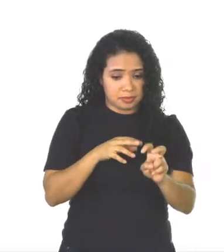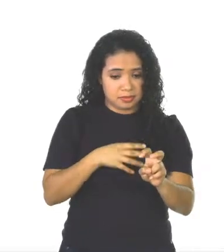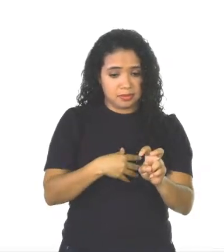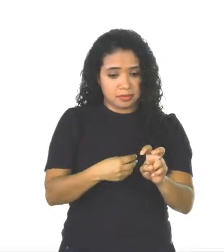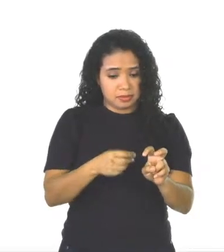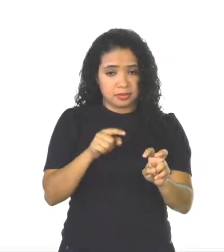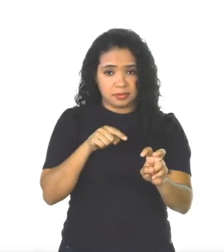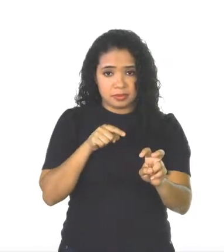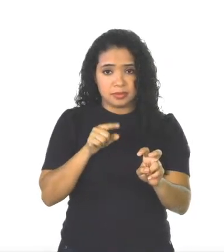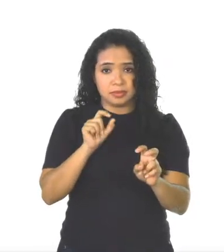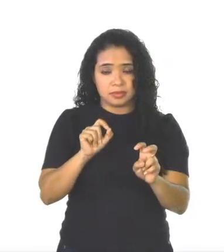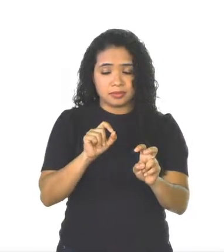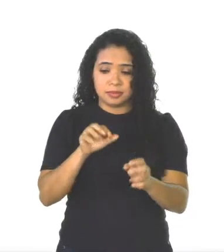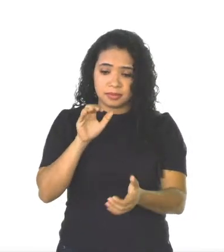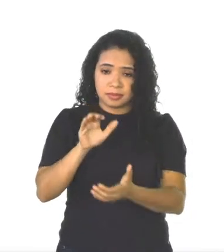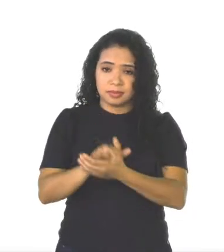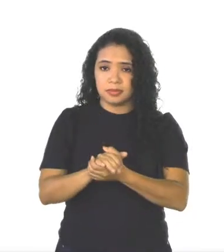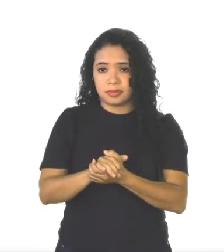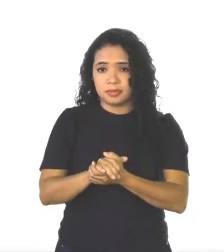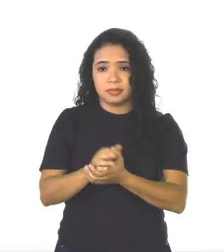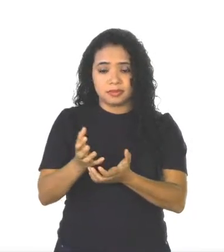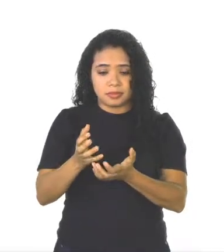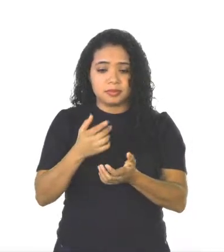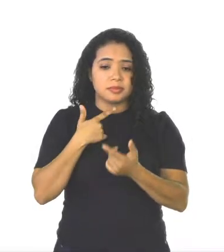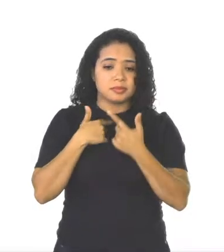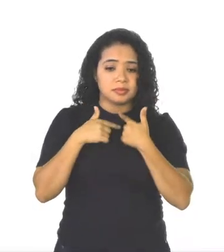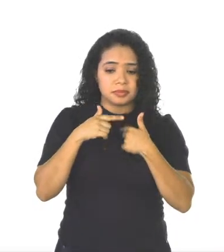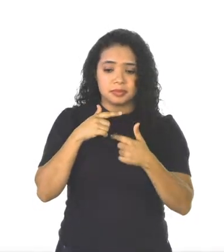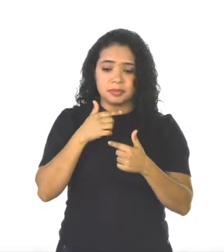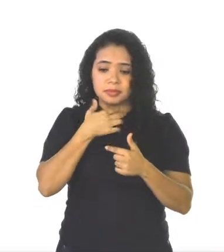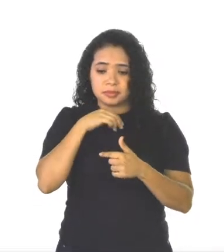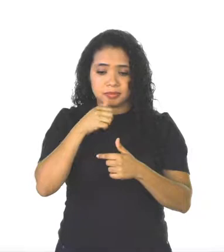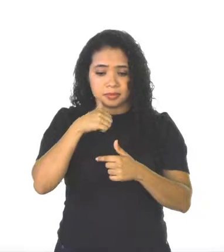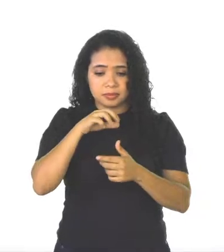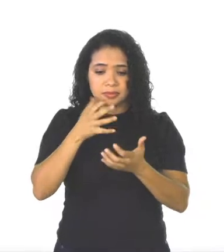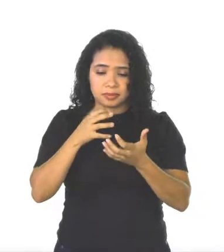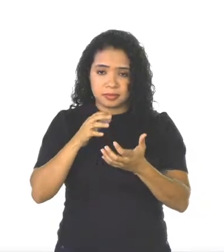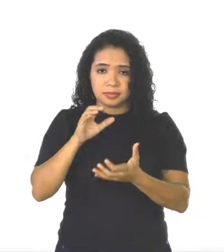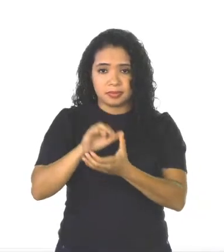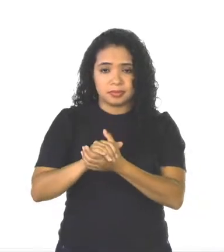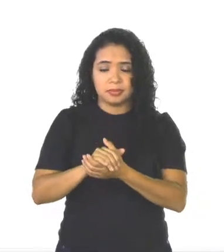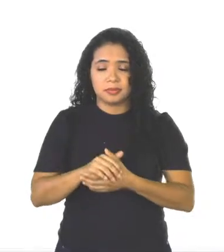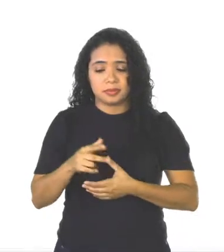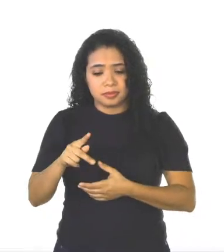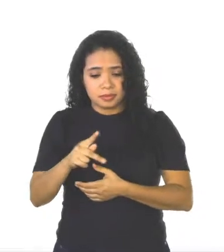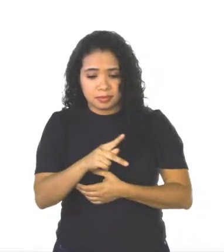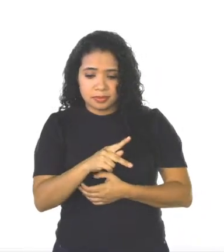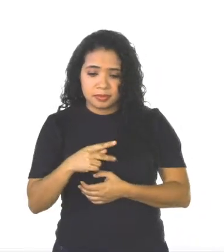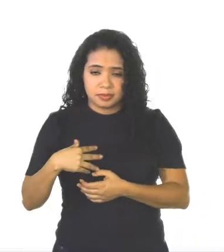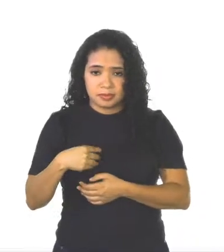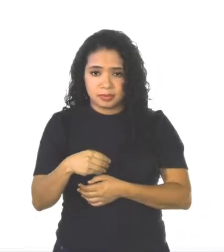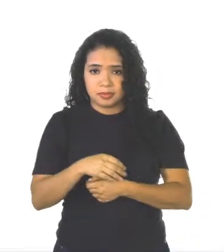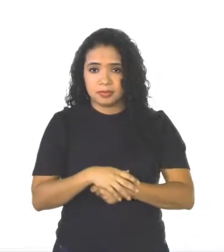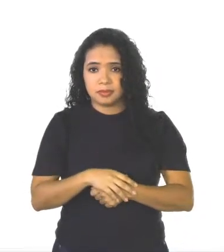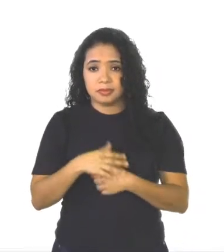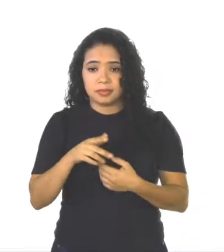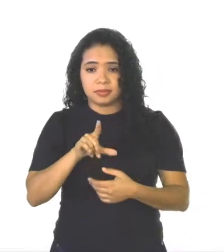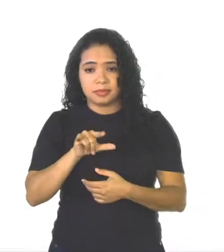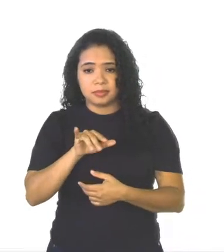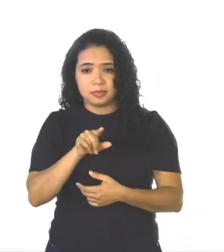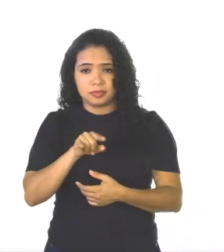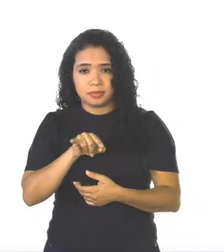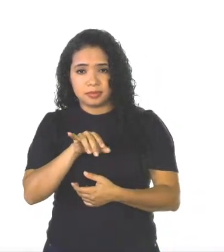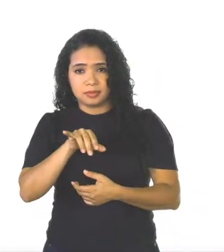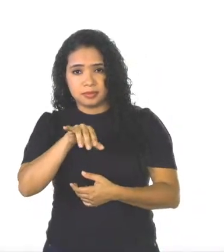a Lizzie é a única que não tem esse desejo, ela vai dando opinião, né? E aí, durante essas opiniões que ela emite